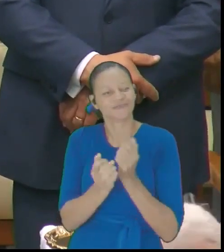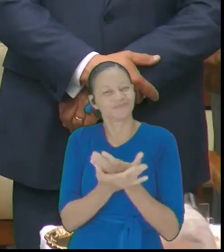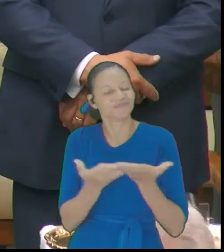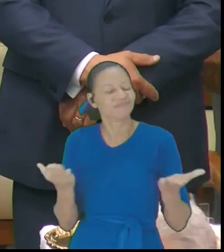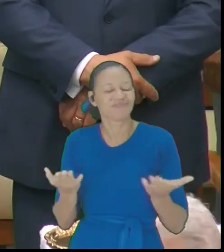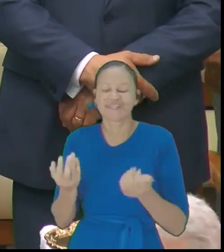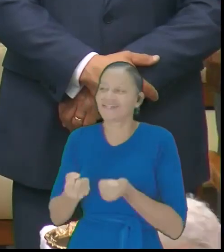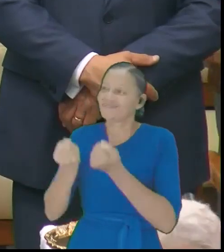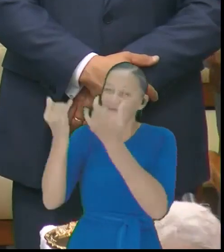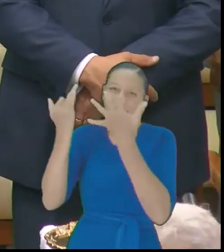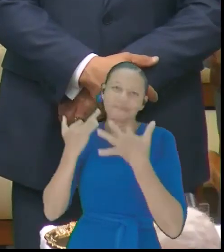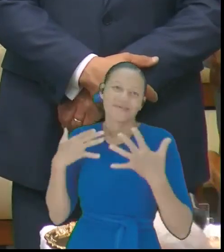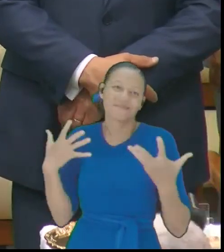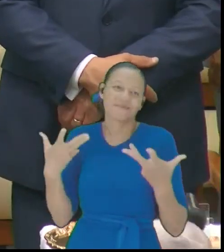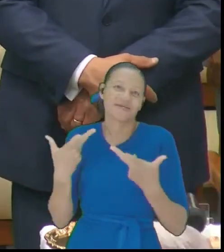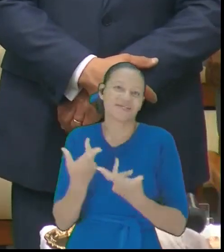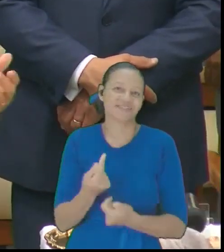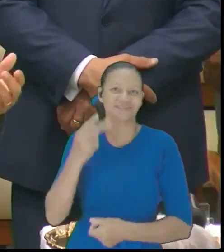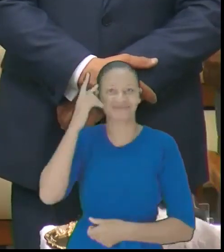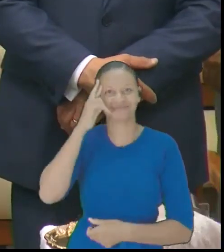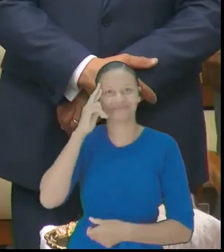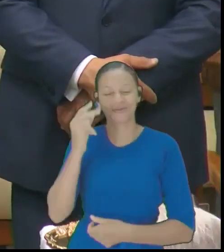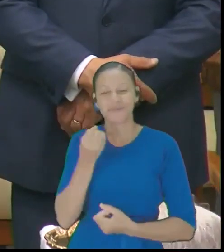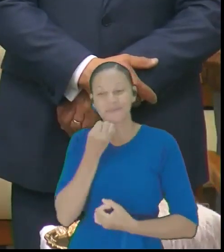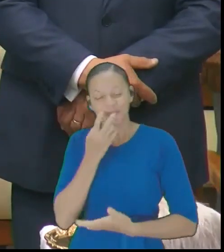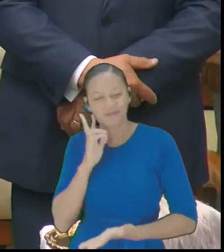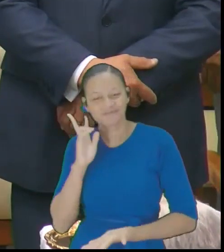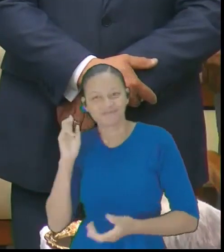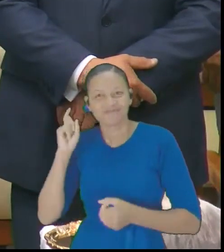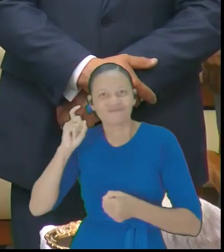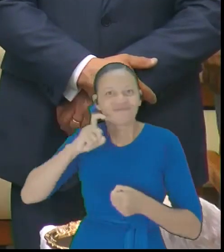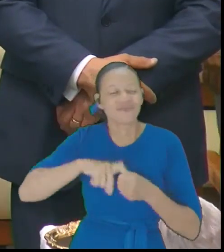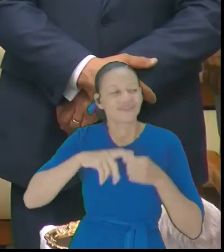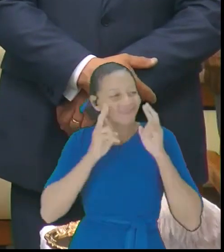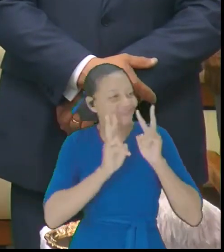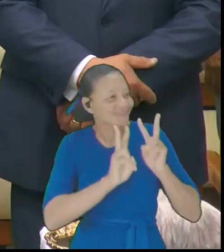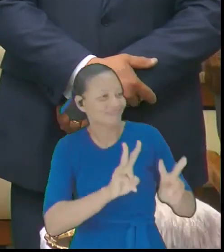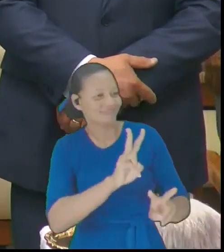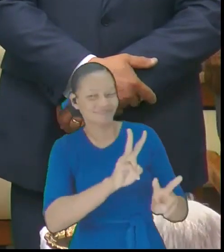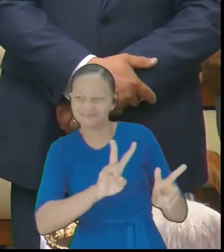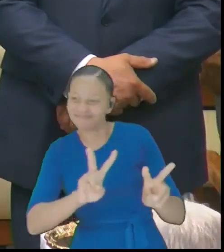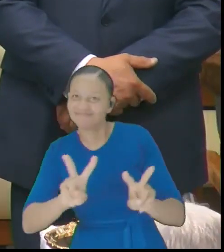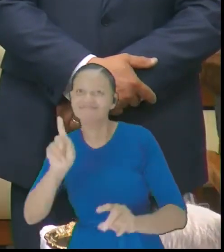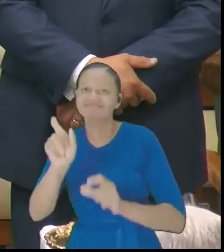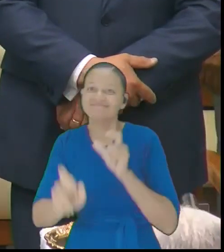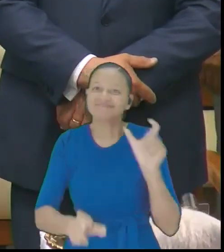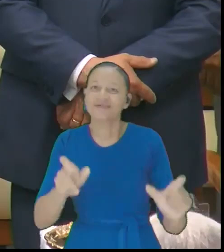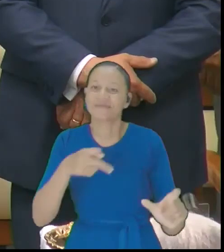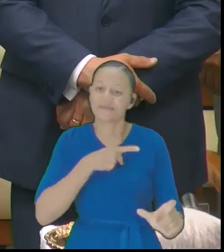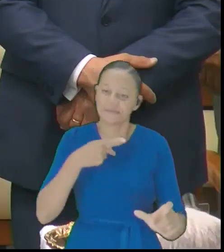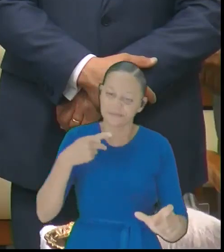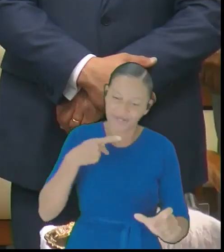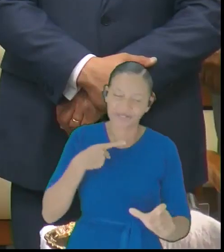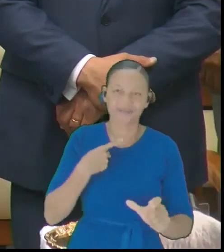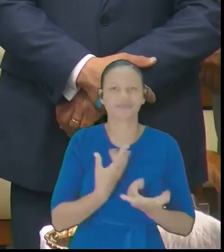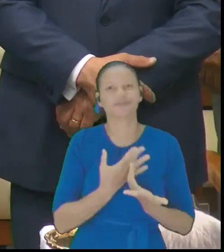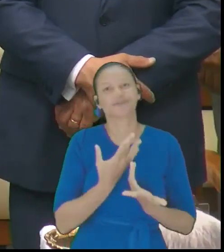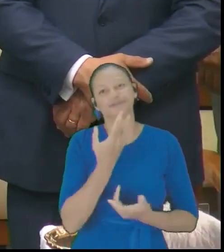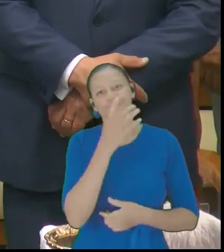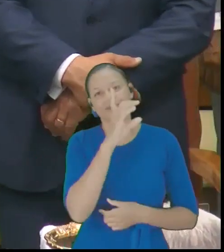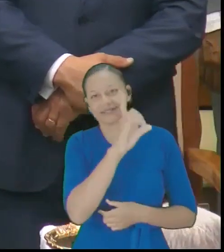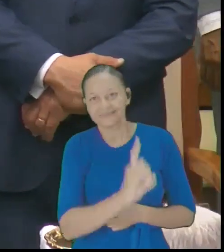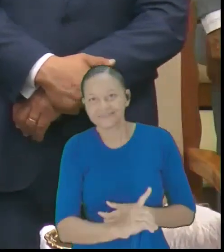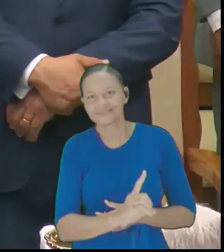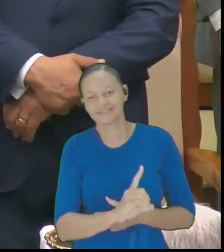uma bênção do céu. Bom rever aqui tantos pastores, as diretorias, tanto da convenção como